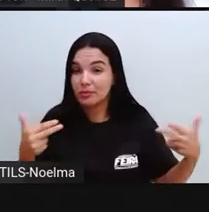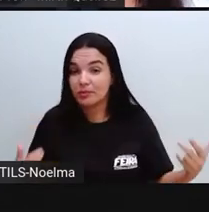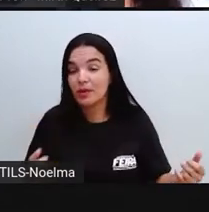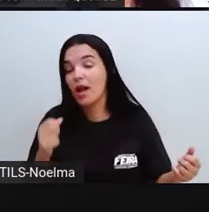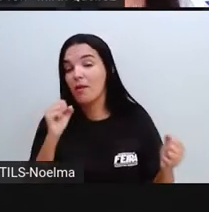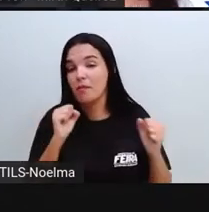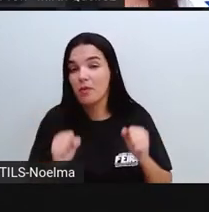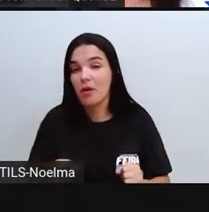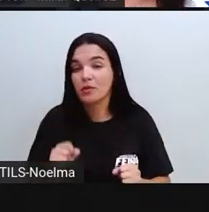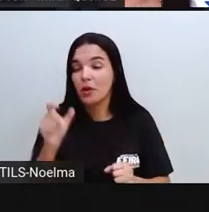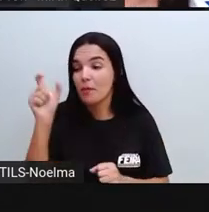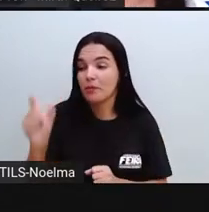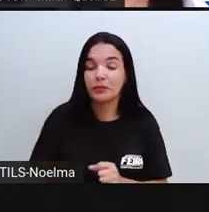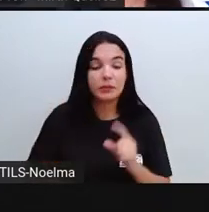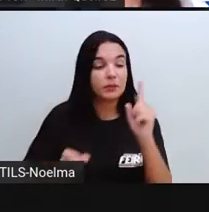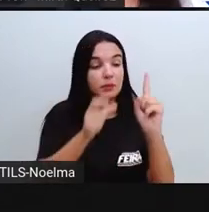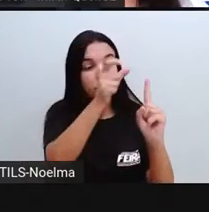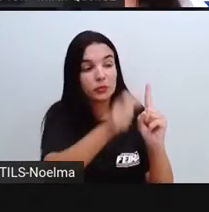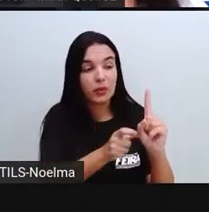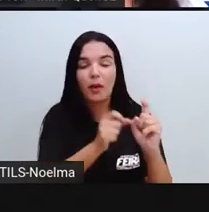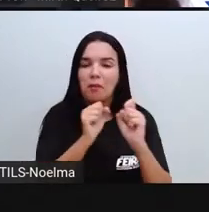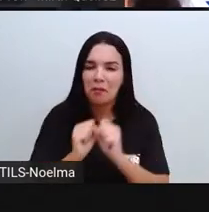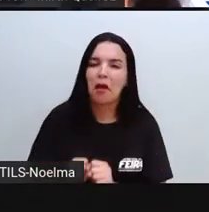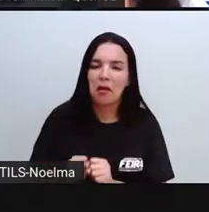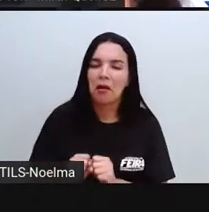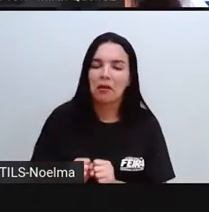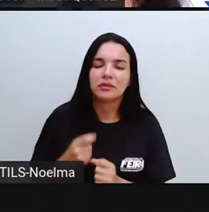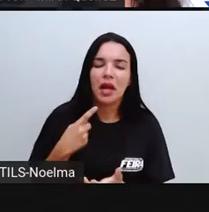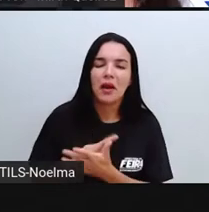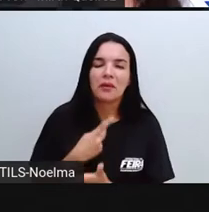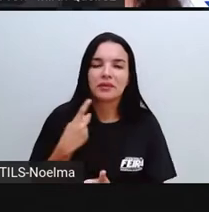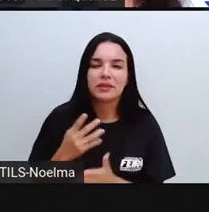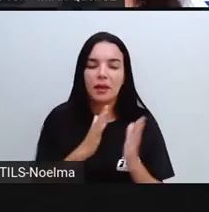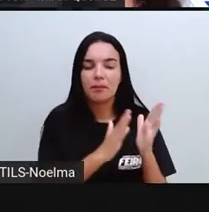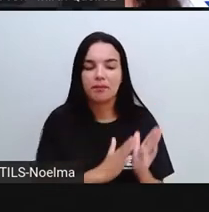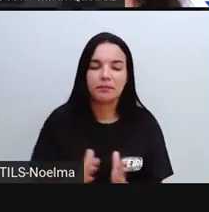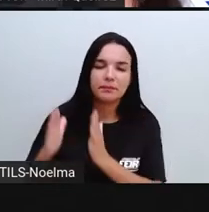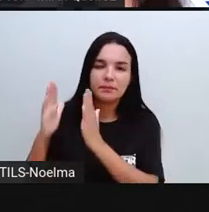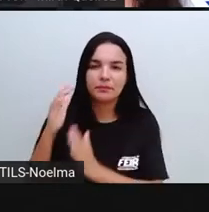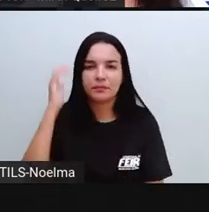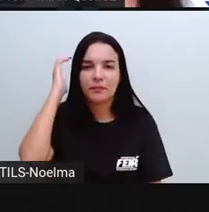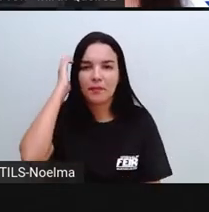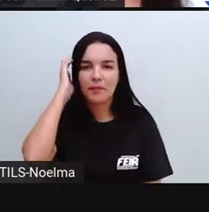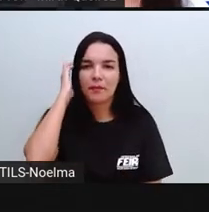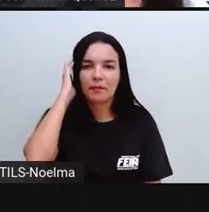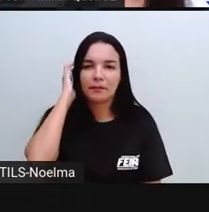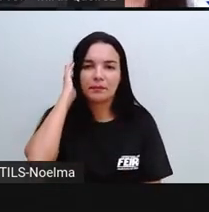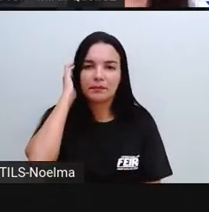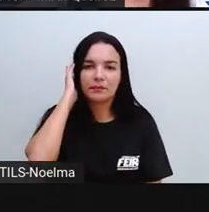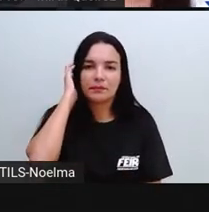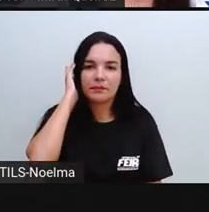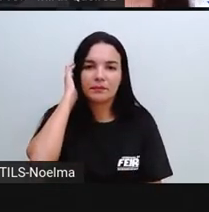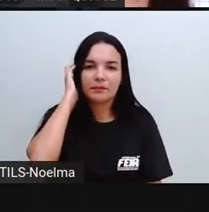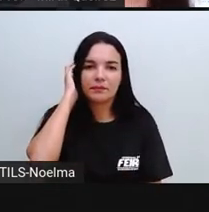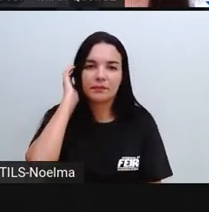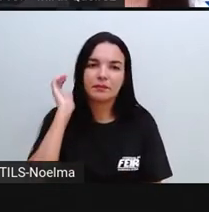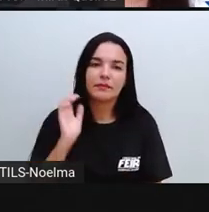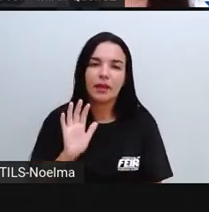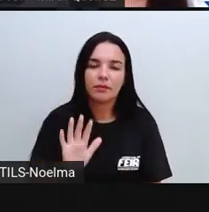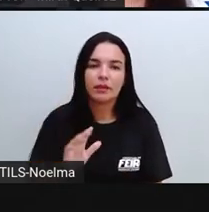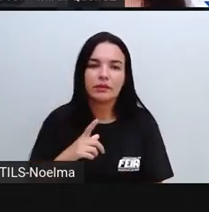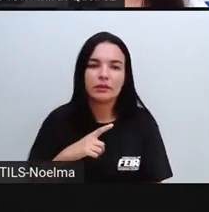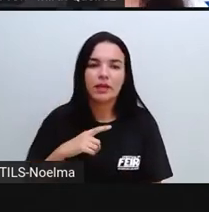local, personagens, objetos. Pode sim ter sequências descritivas. Porém, o que vai